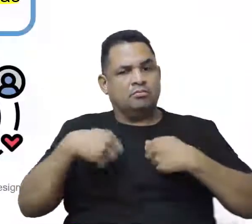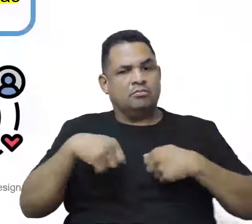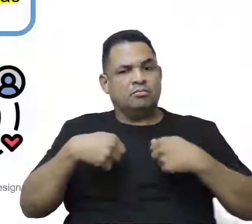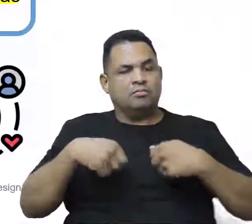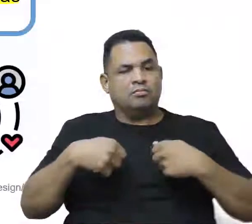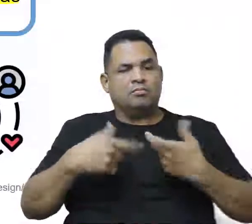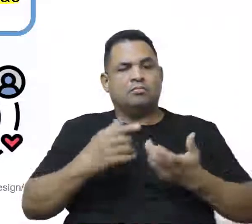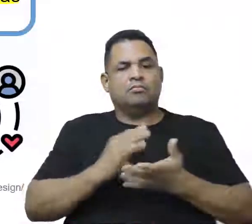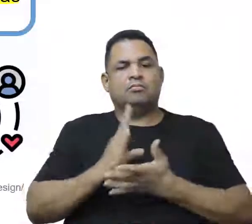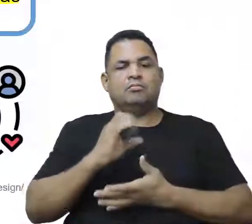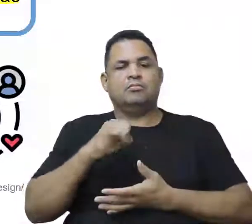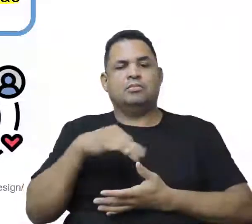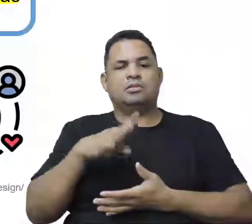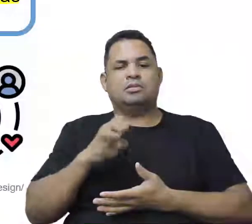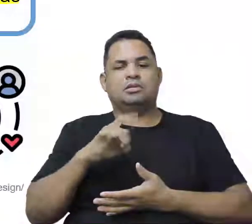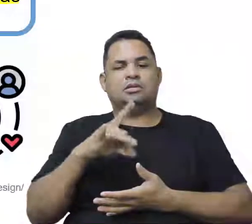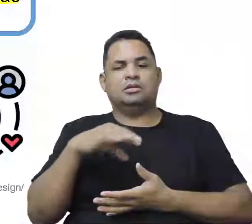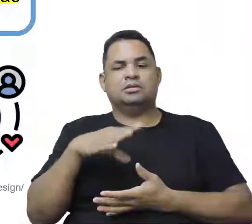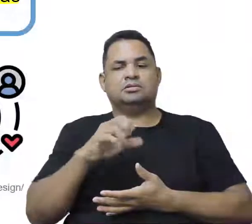das necessidades